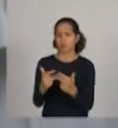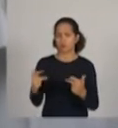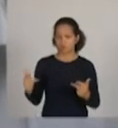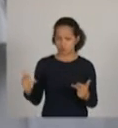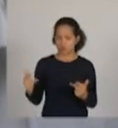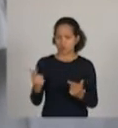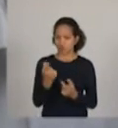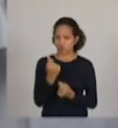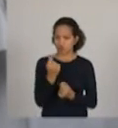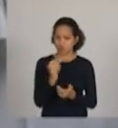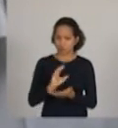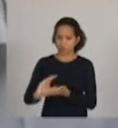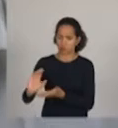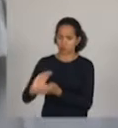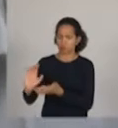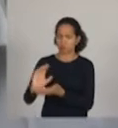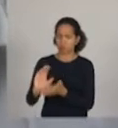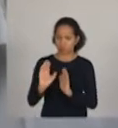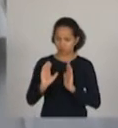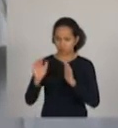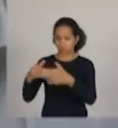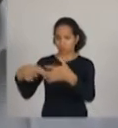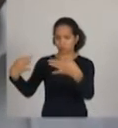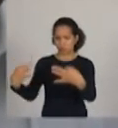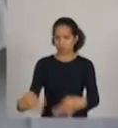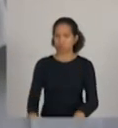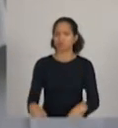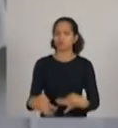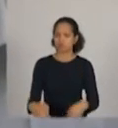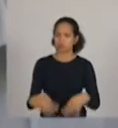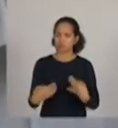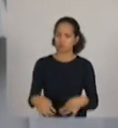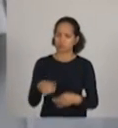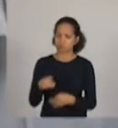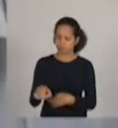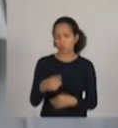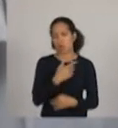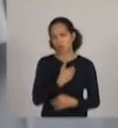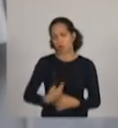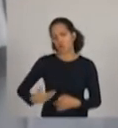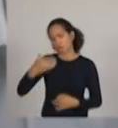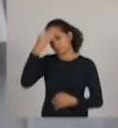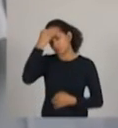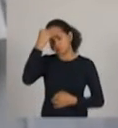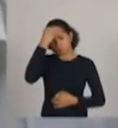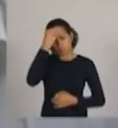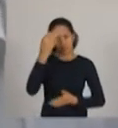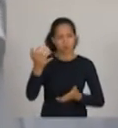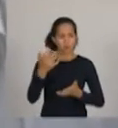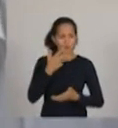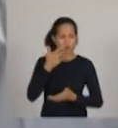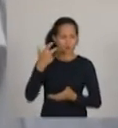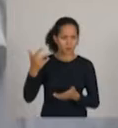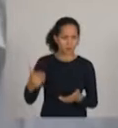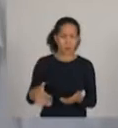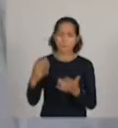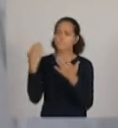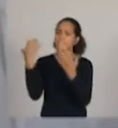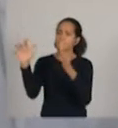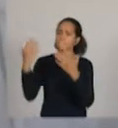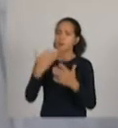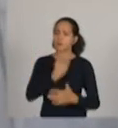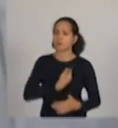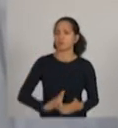desse dinheiro, desse erário público muito bem empregado pelo governador Renato Casagrande. Então eu quero aqui falar parabéns